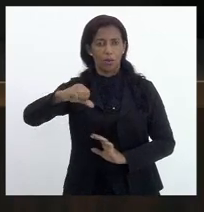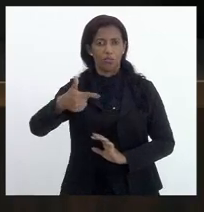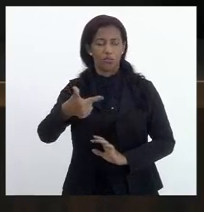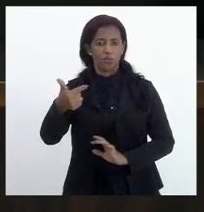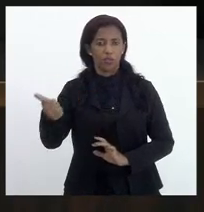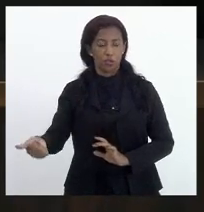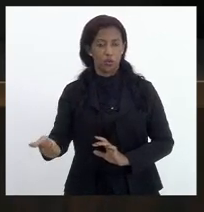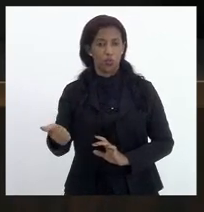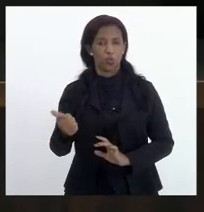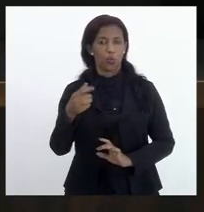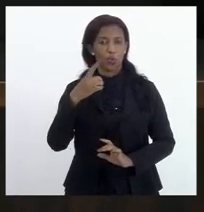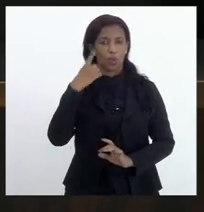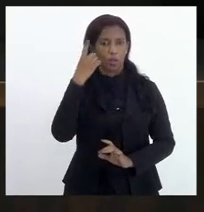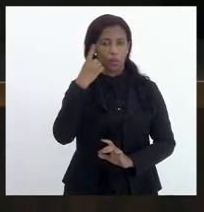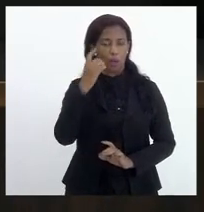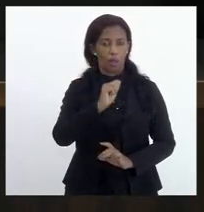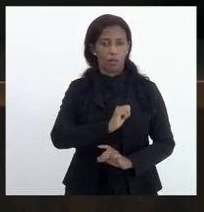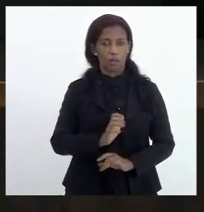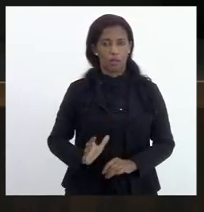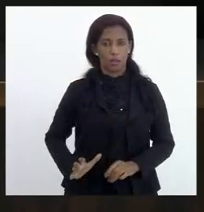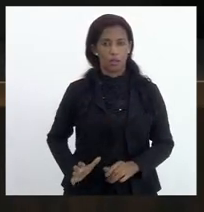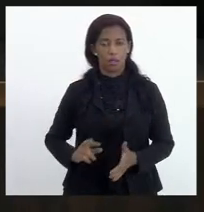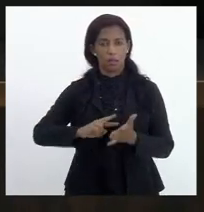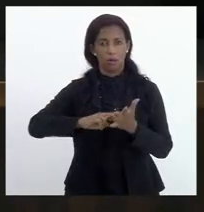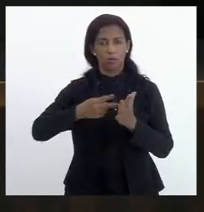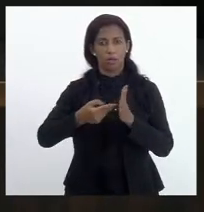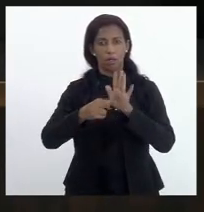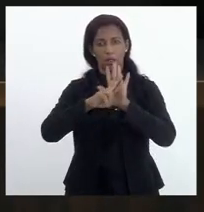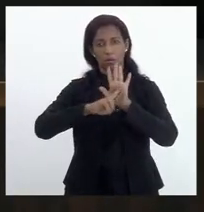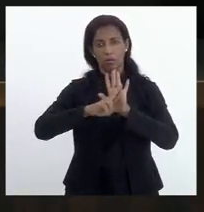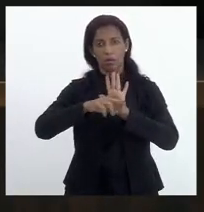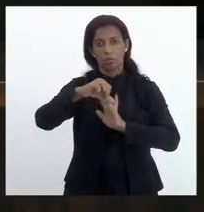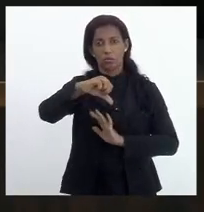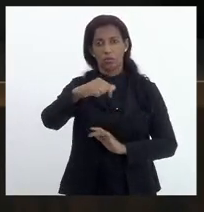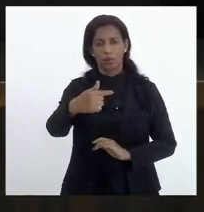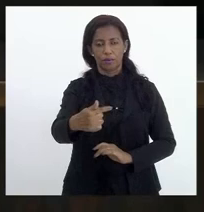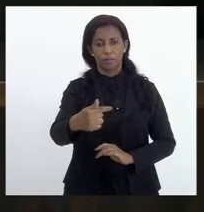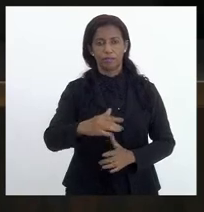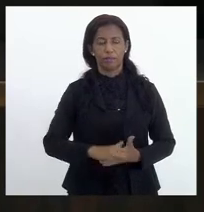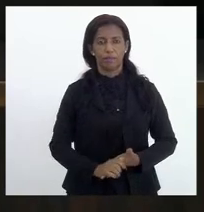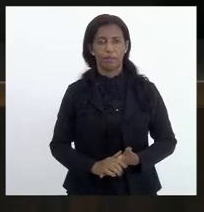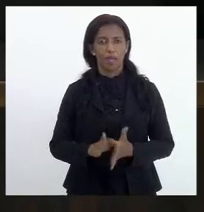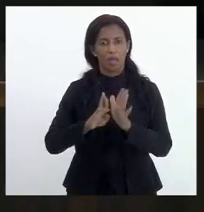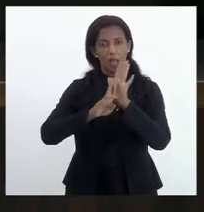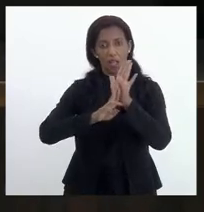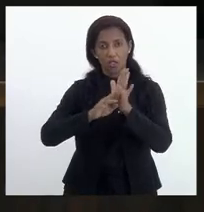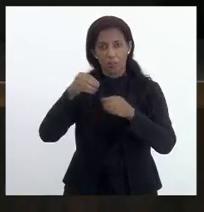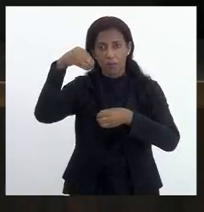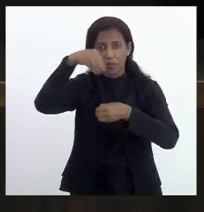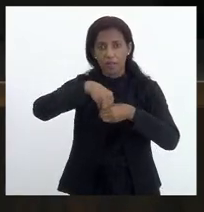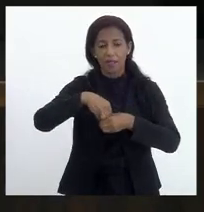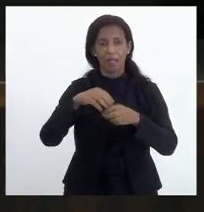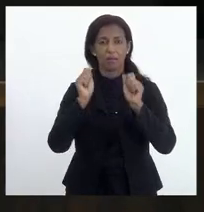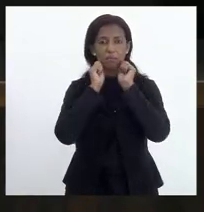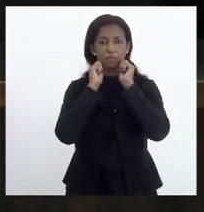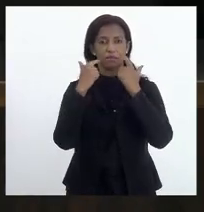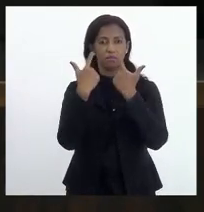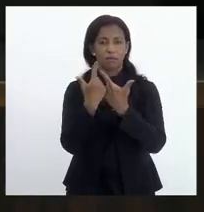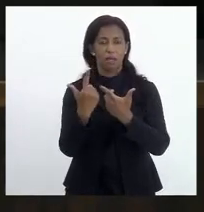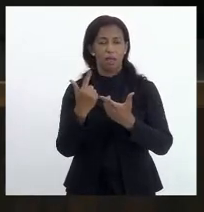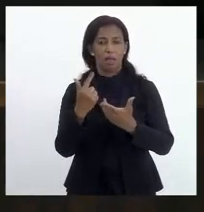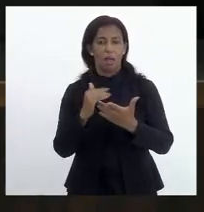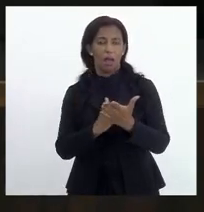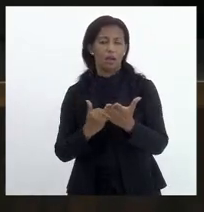669-21, de autoria do deputado André Siciliano, que altera a resolução 810 de 97, Regimento Interno da Assembleia Legislativa do Estado do Rio de Janeiro, acrescentando o